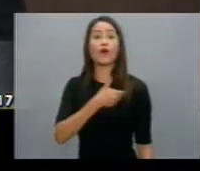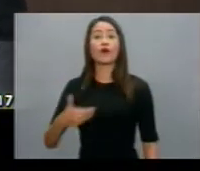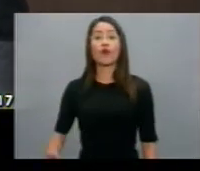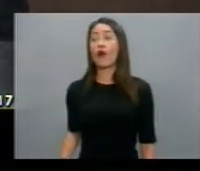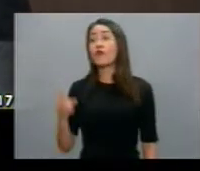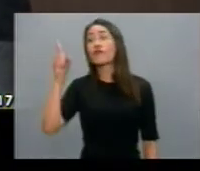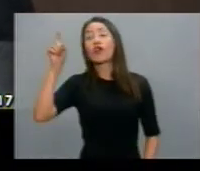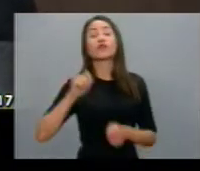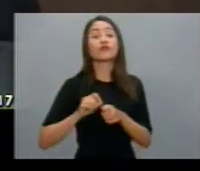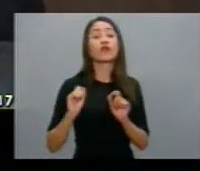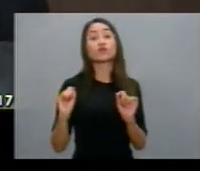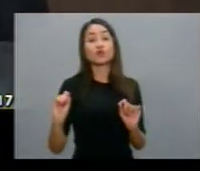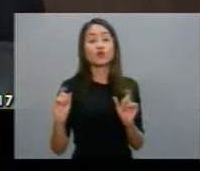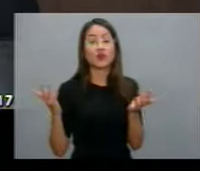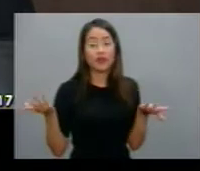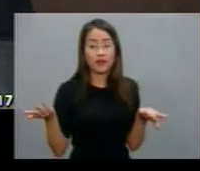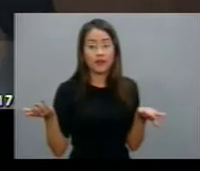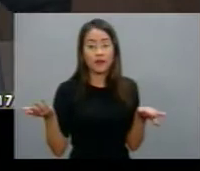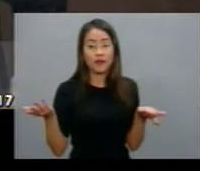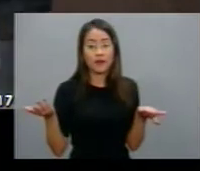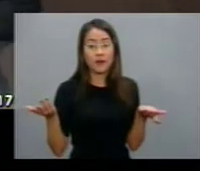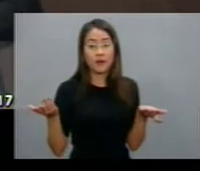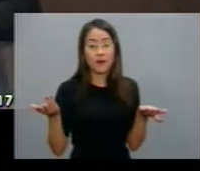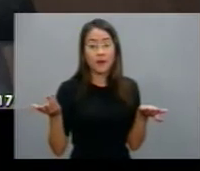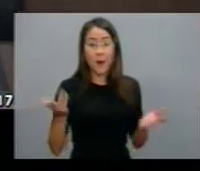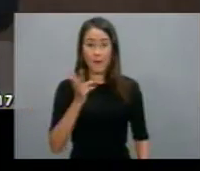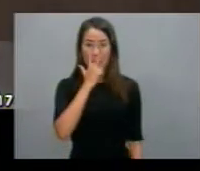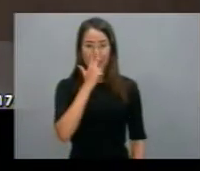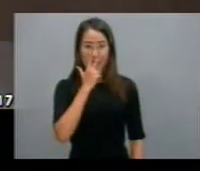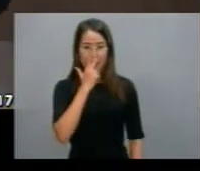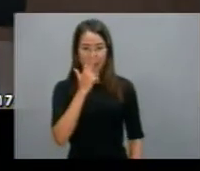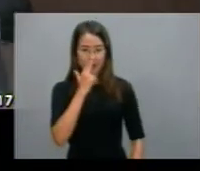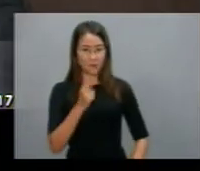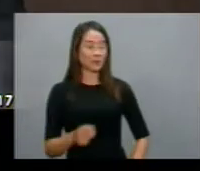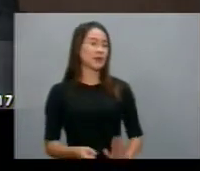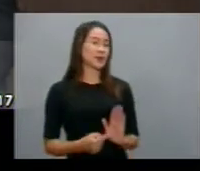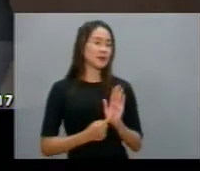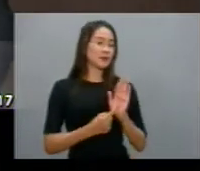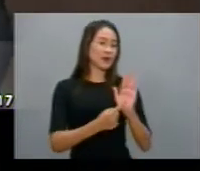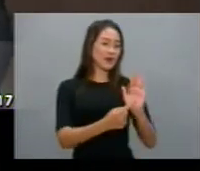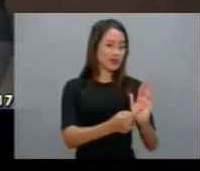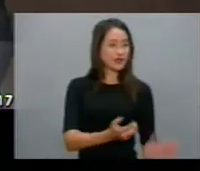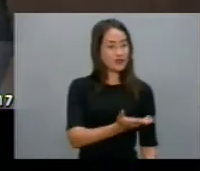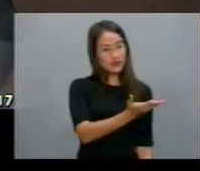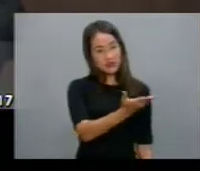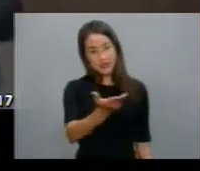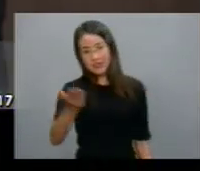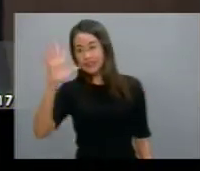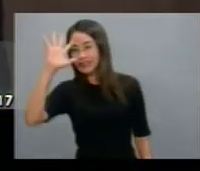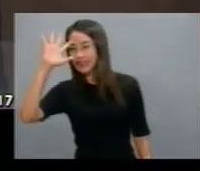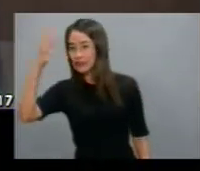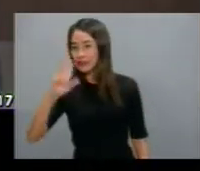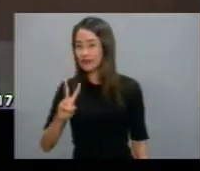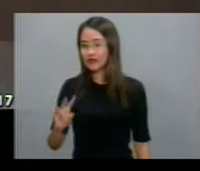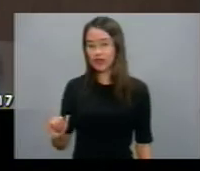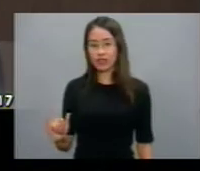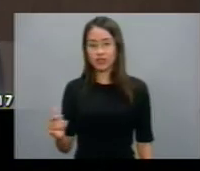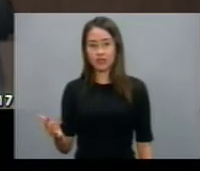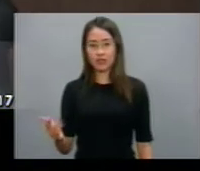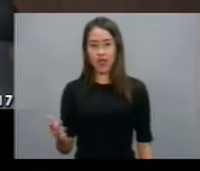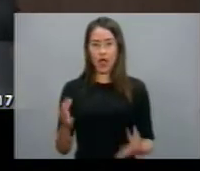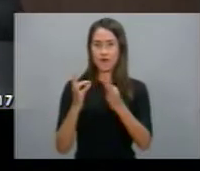fosse um personagem midiático. Ele joga para a plateia, com